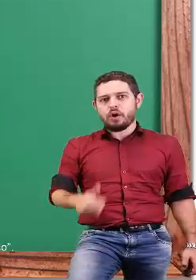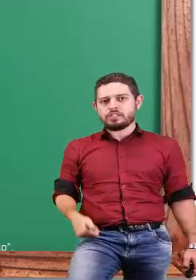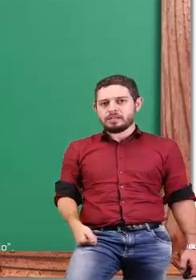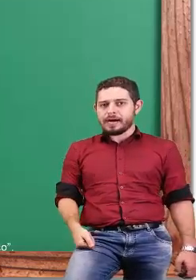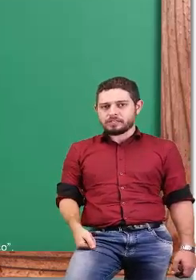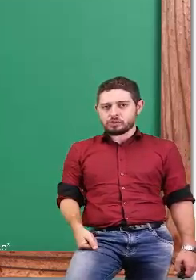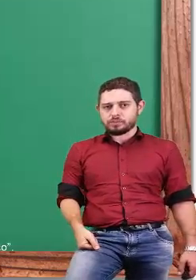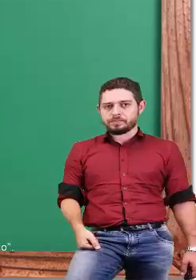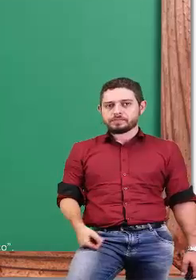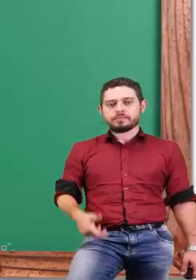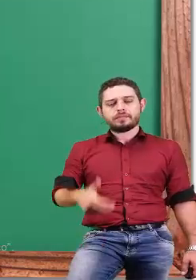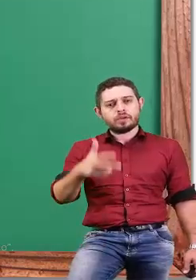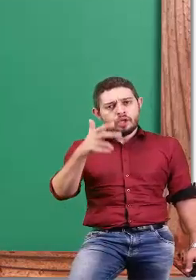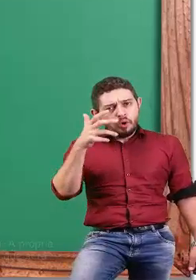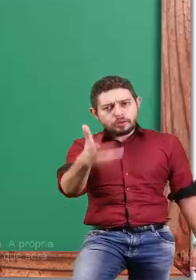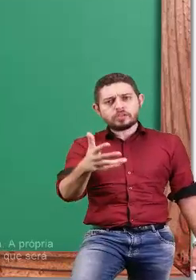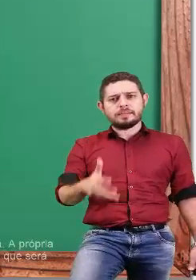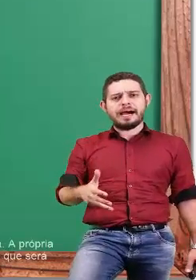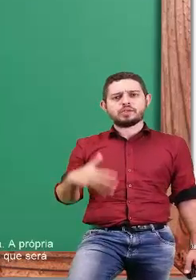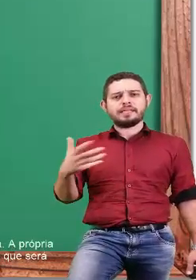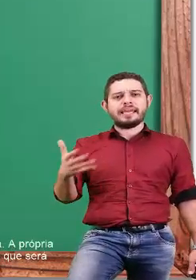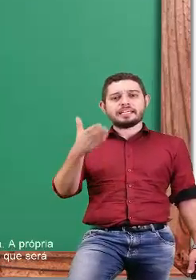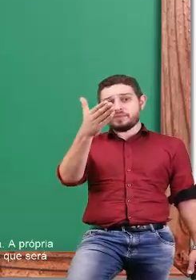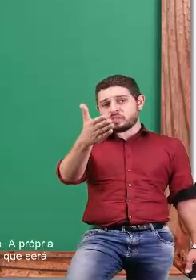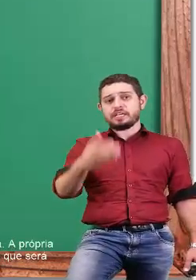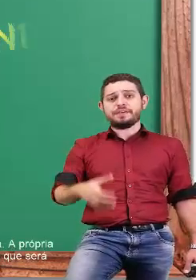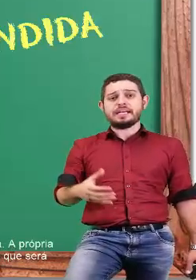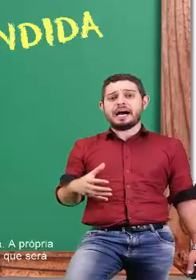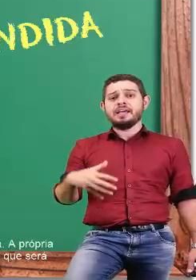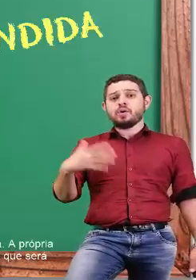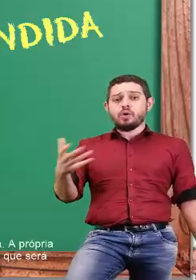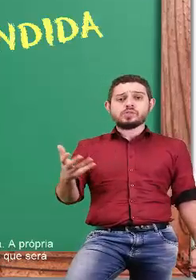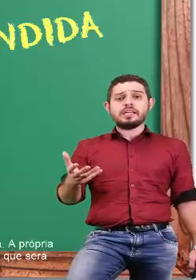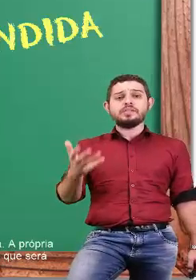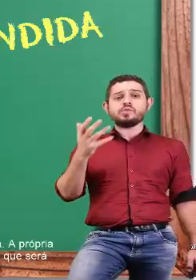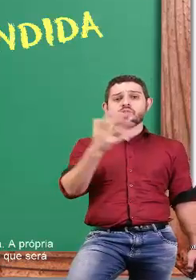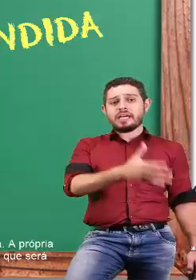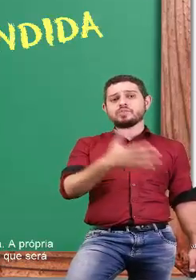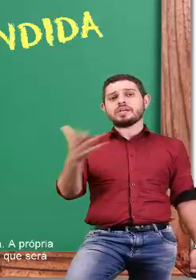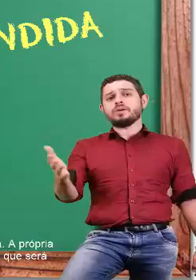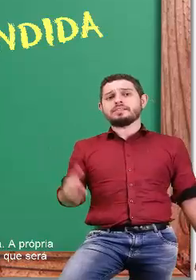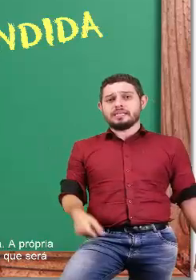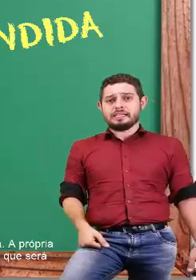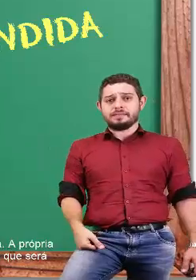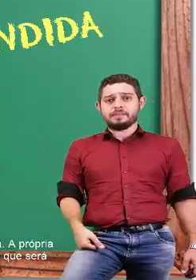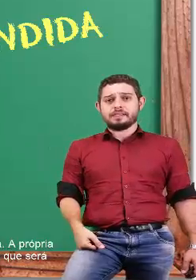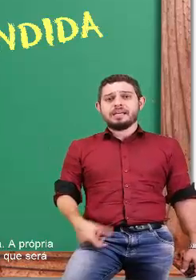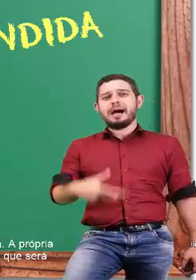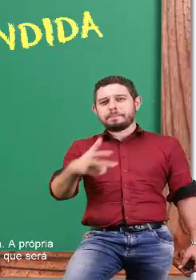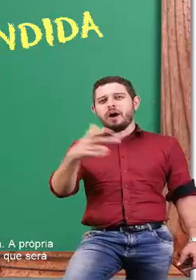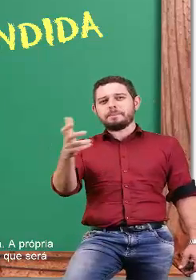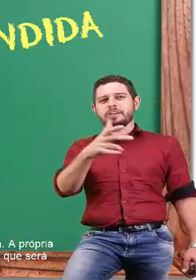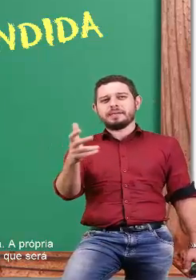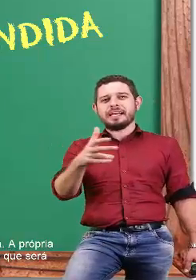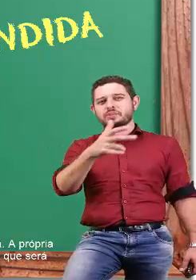seu recorte temático. O recorte temático é a ideia que você defenderá considerando os textos da coletânea.